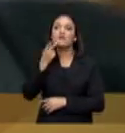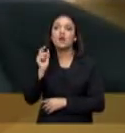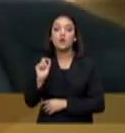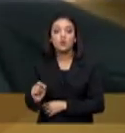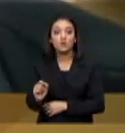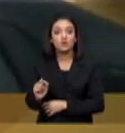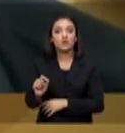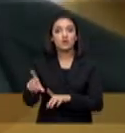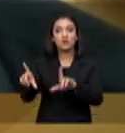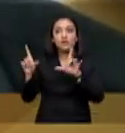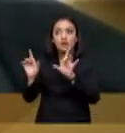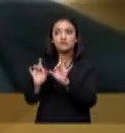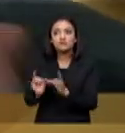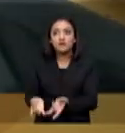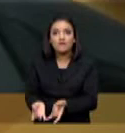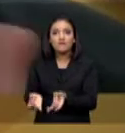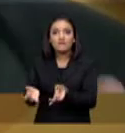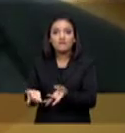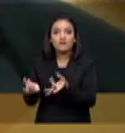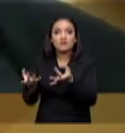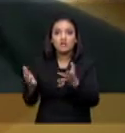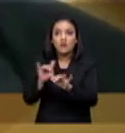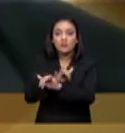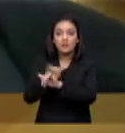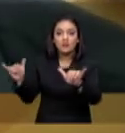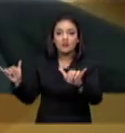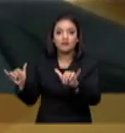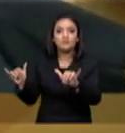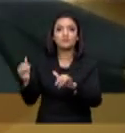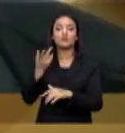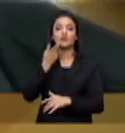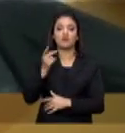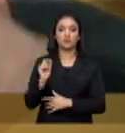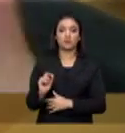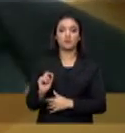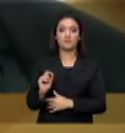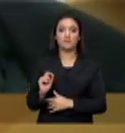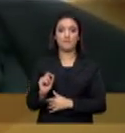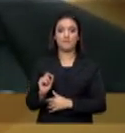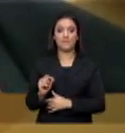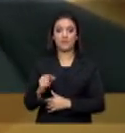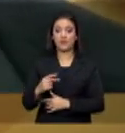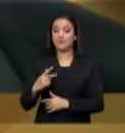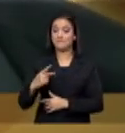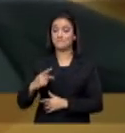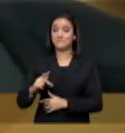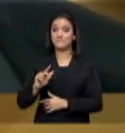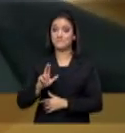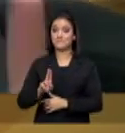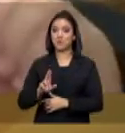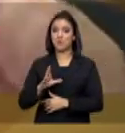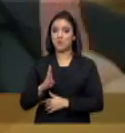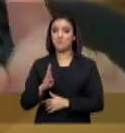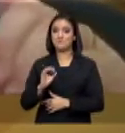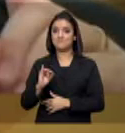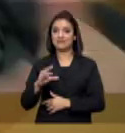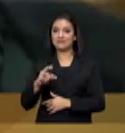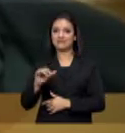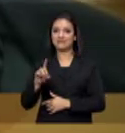propaganda estatal, ela diz, não usa o termo propaganda, ela usa o termo publicidade. E diz,